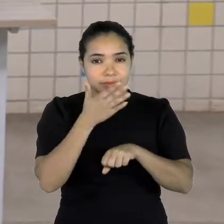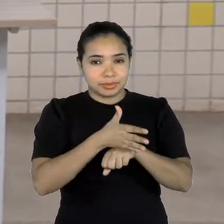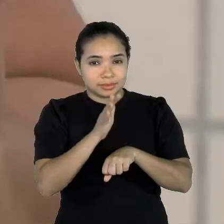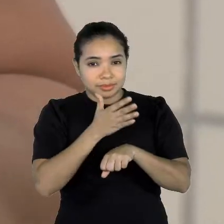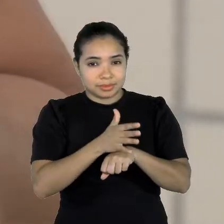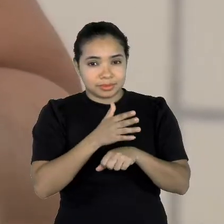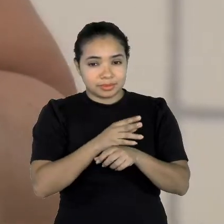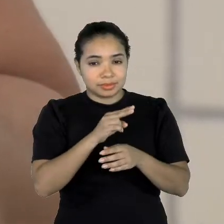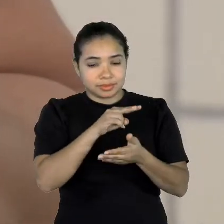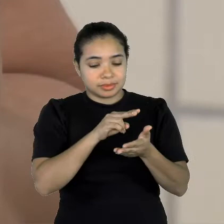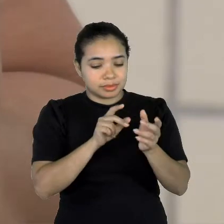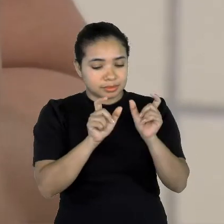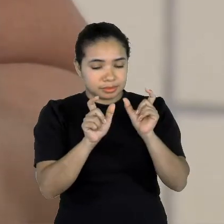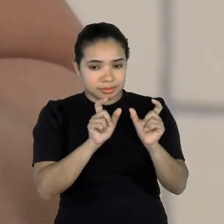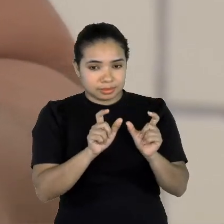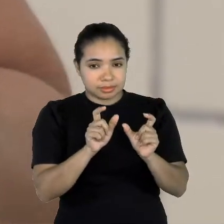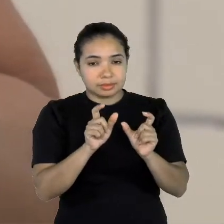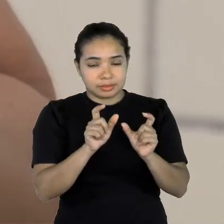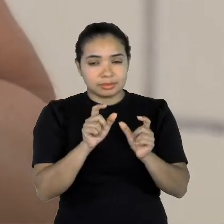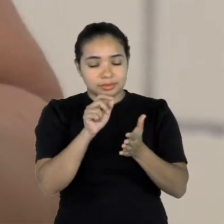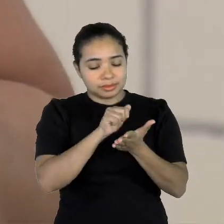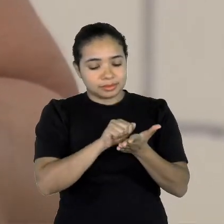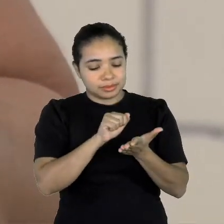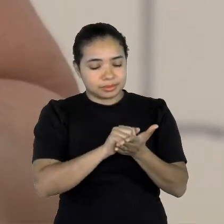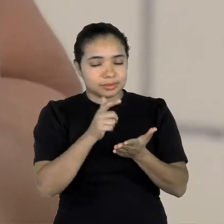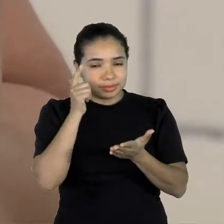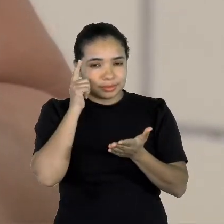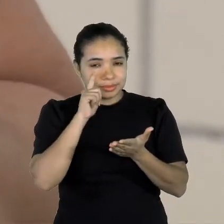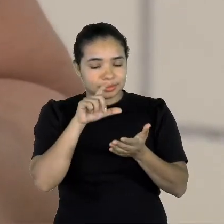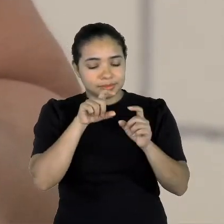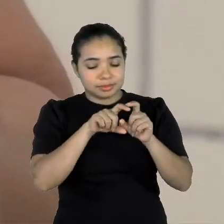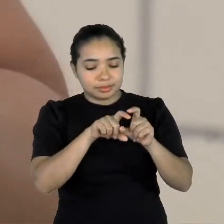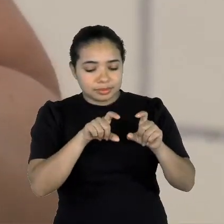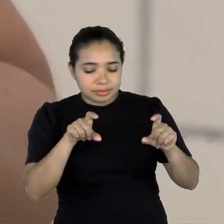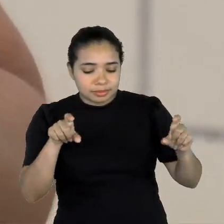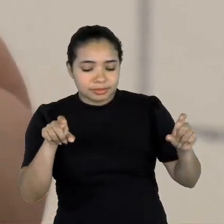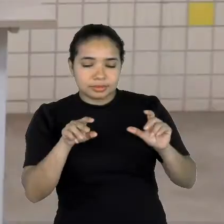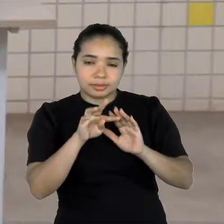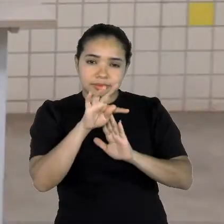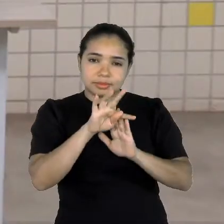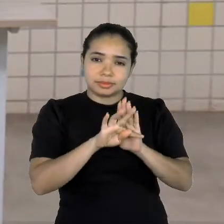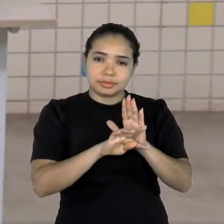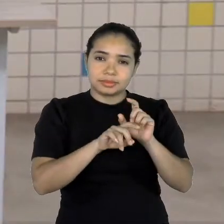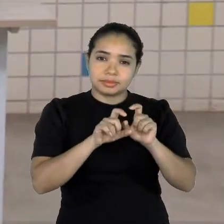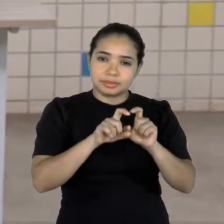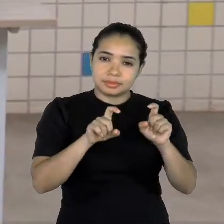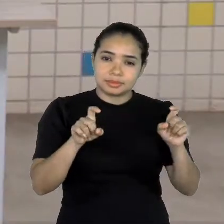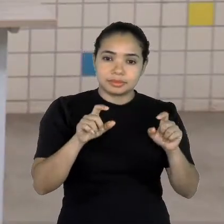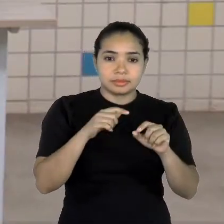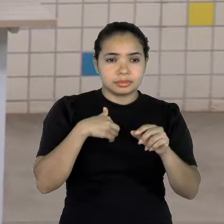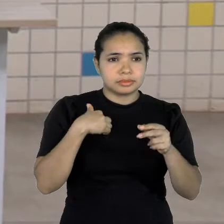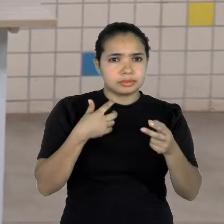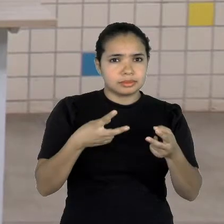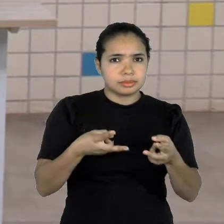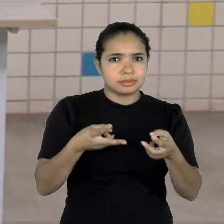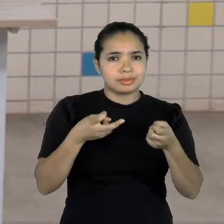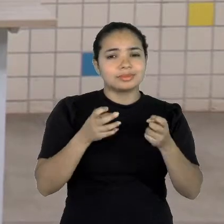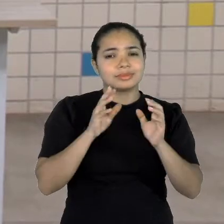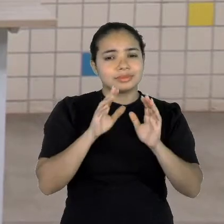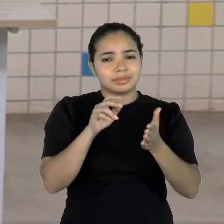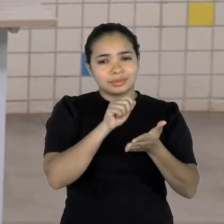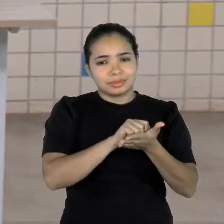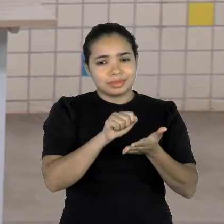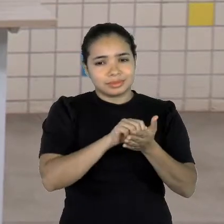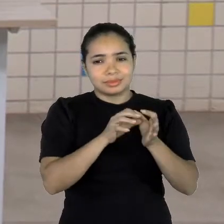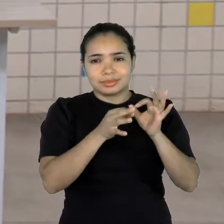escrevendo palavrinhas, logo eu consigo escrever frases, pequenos textos. E quando menos perceber, estou escrevendo um